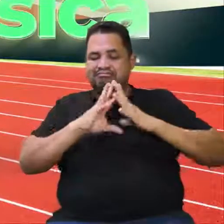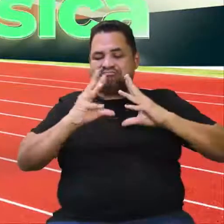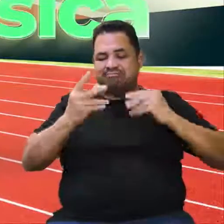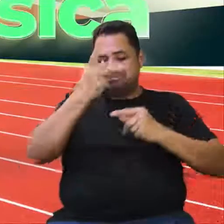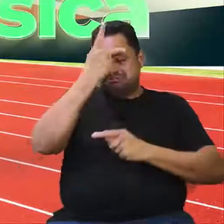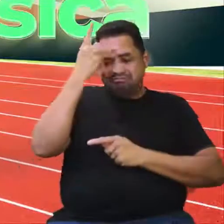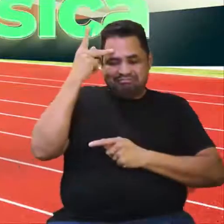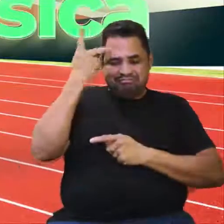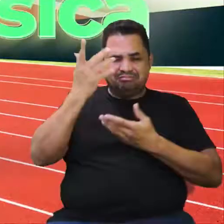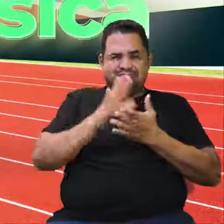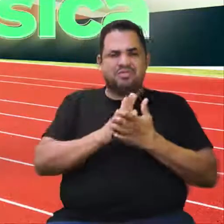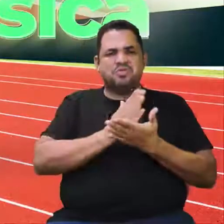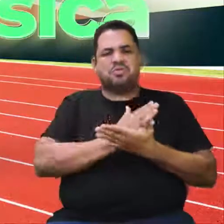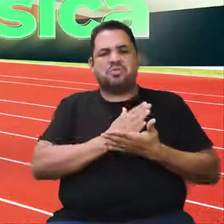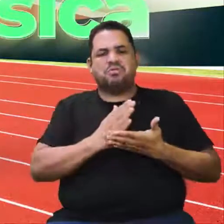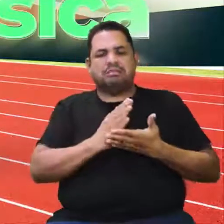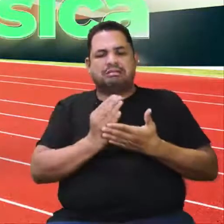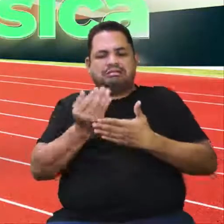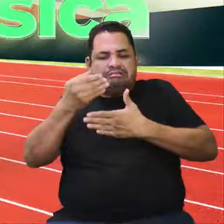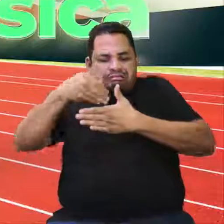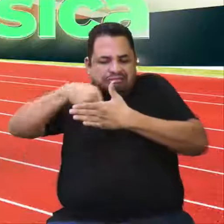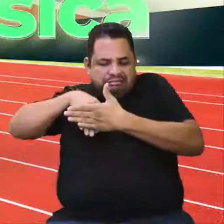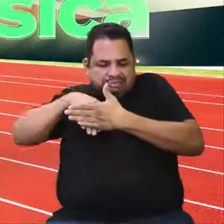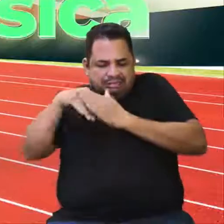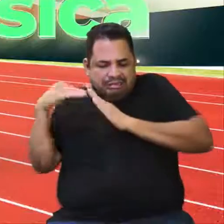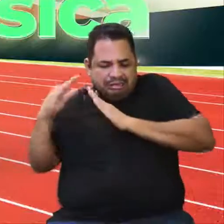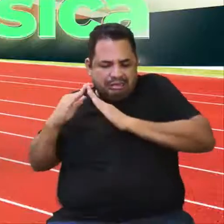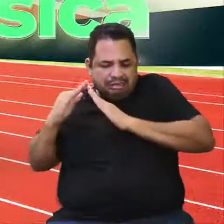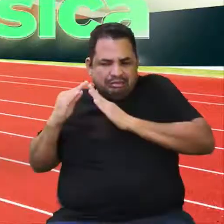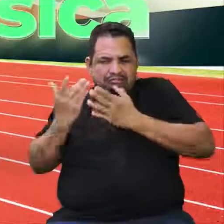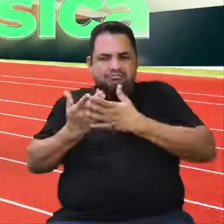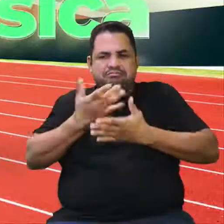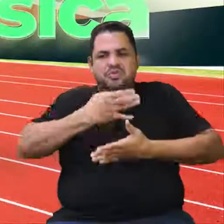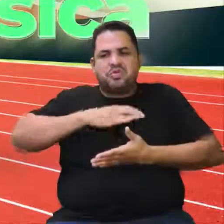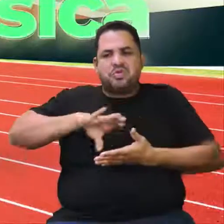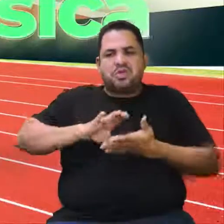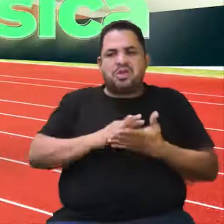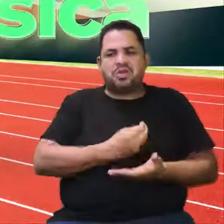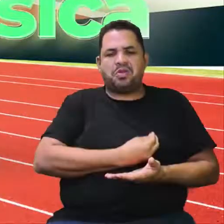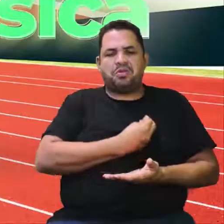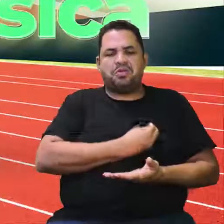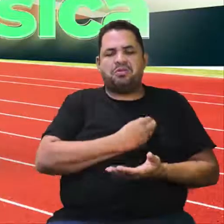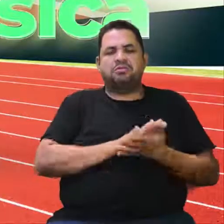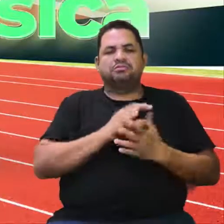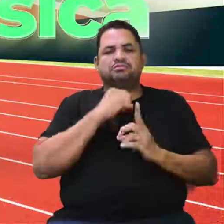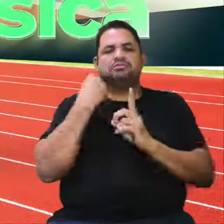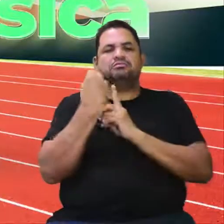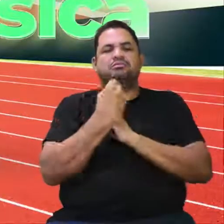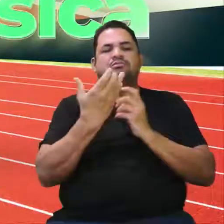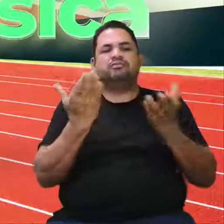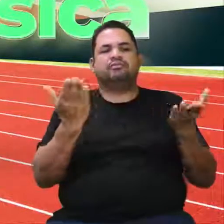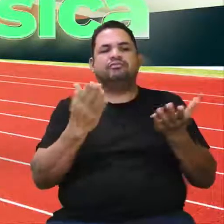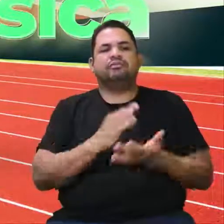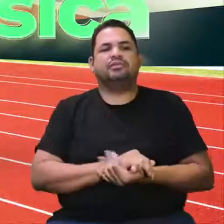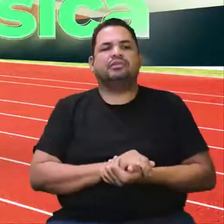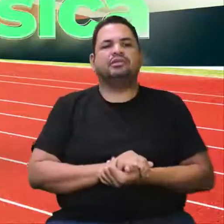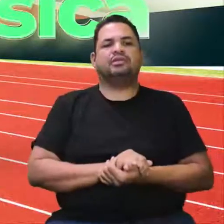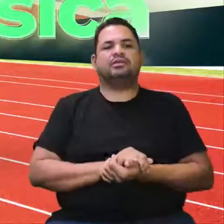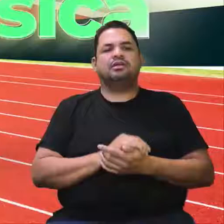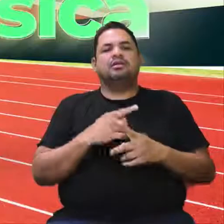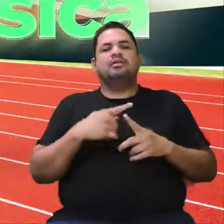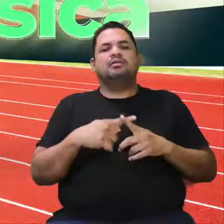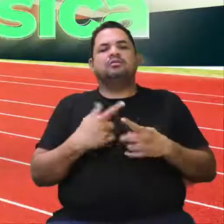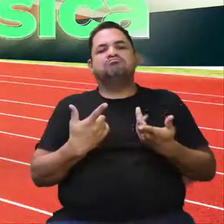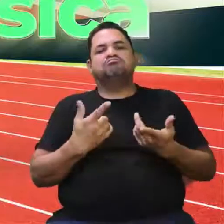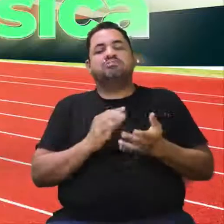todo mundo, começa a se esconder num casulo, né? Não quer o convívio social, então tem que verificar isso e muitas vezes